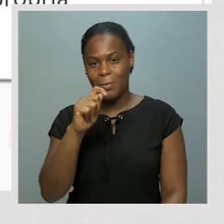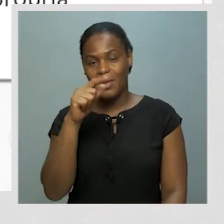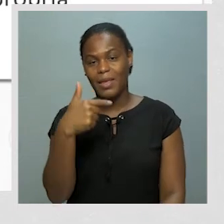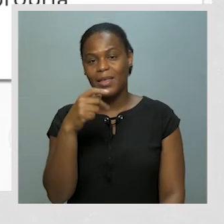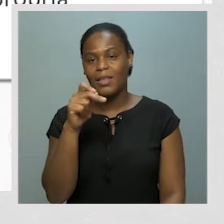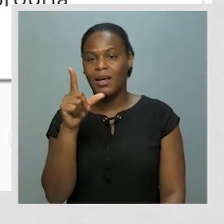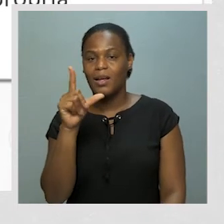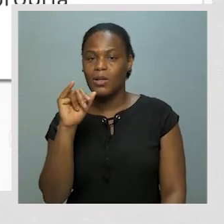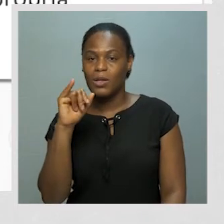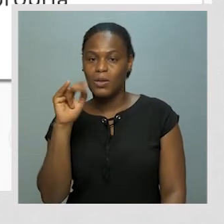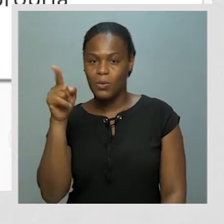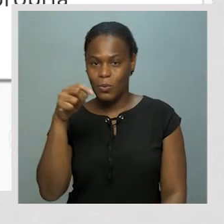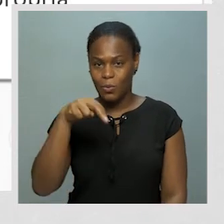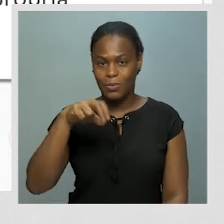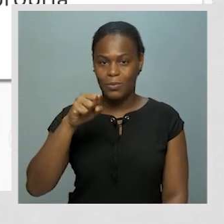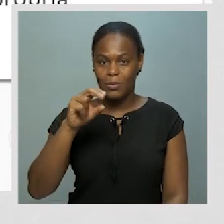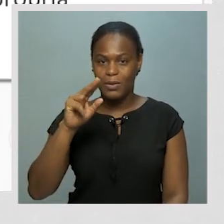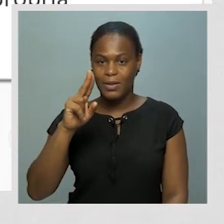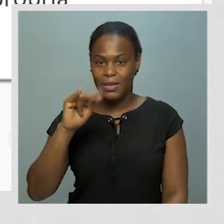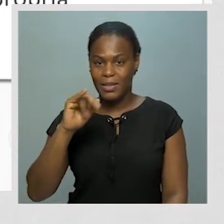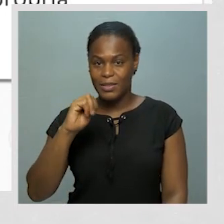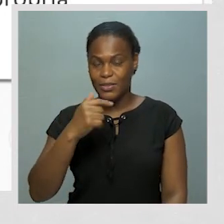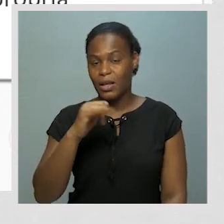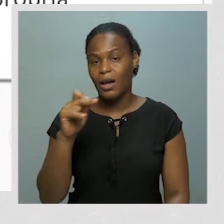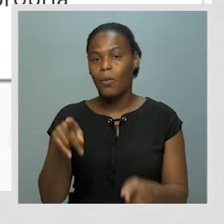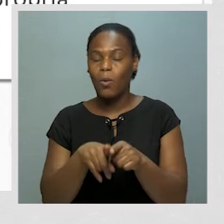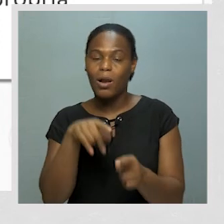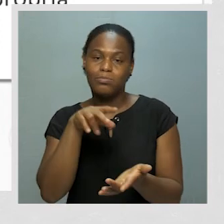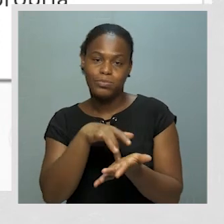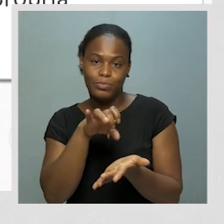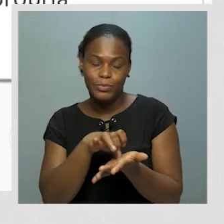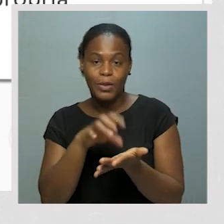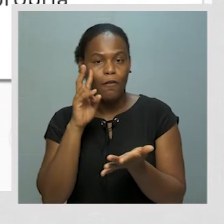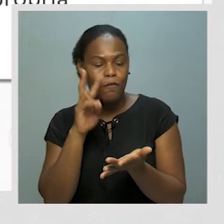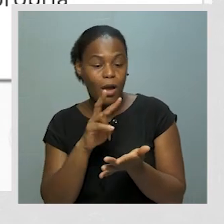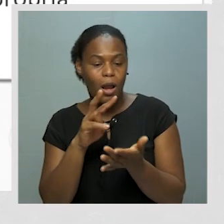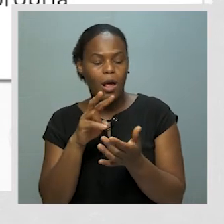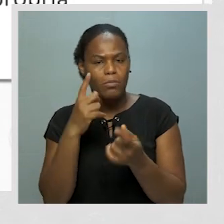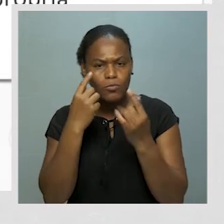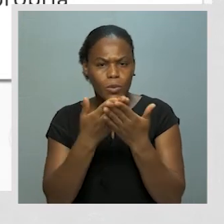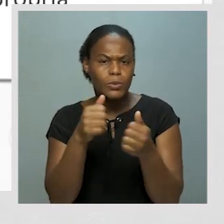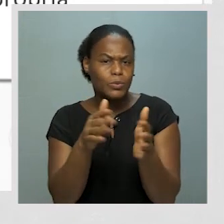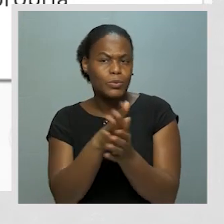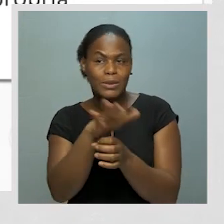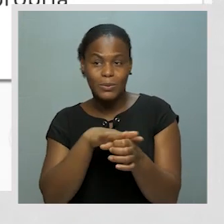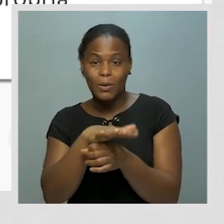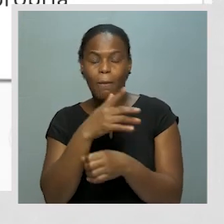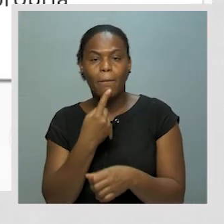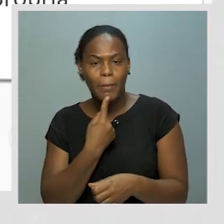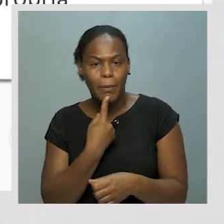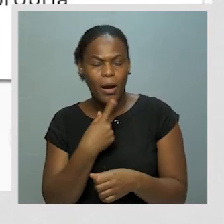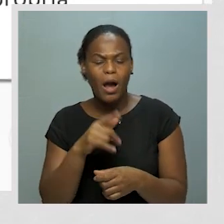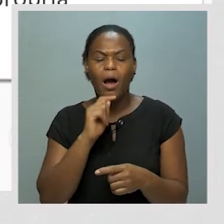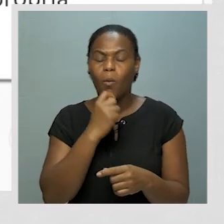metalinguística. E agora, reparem nas características. Manifesta-se em todas as situações onde se percebe o